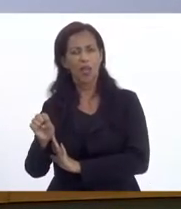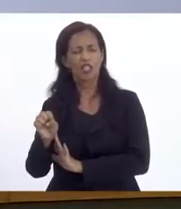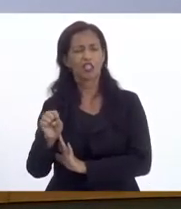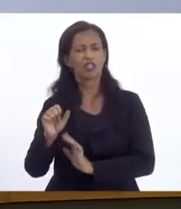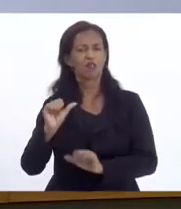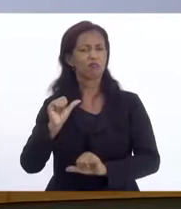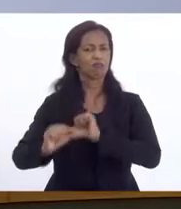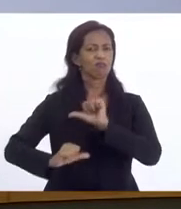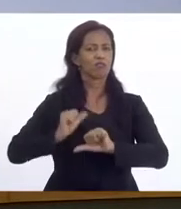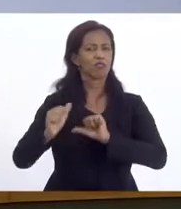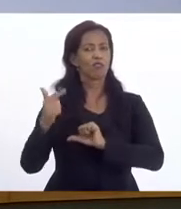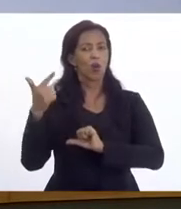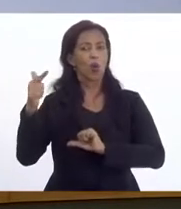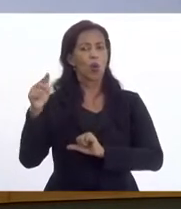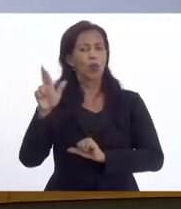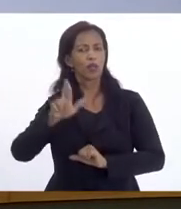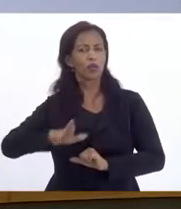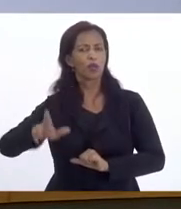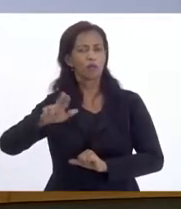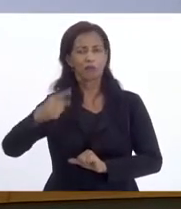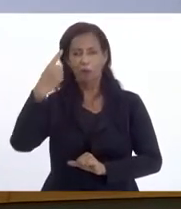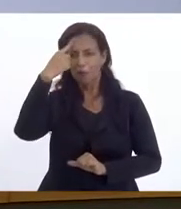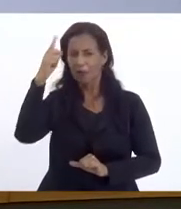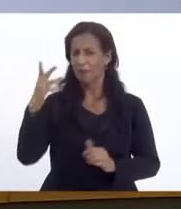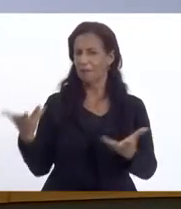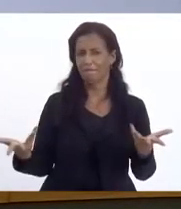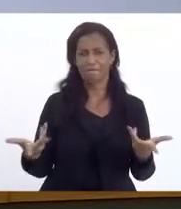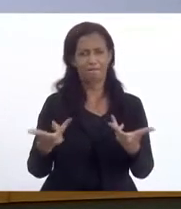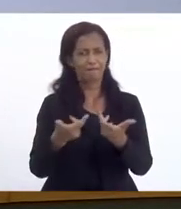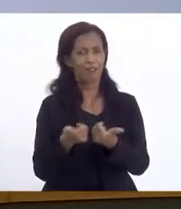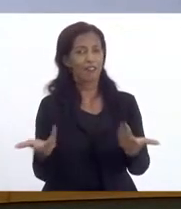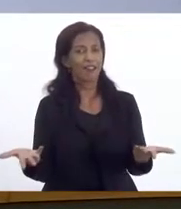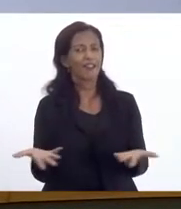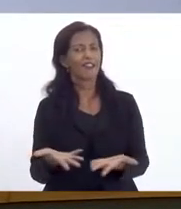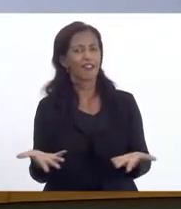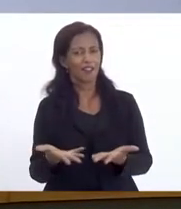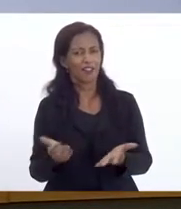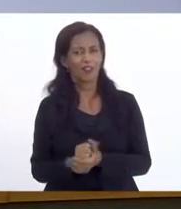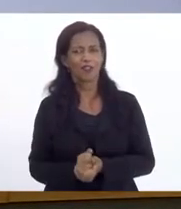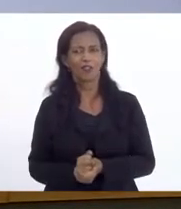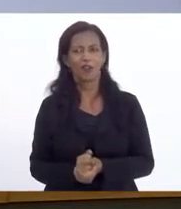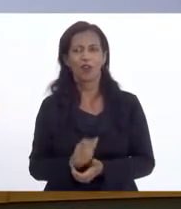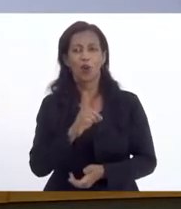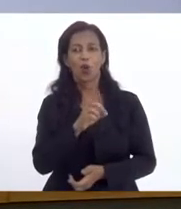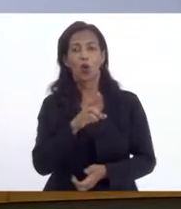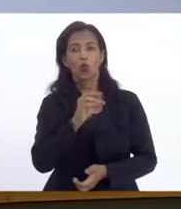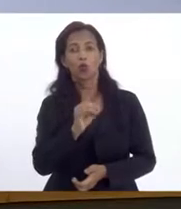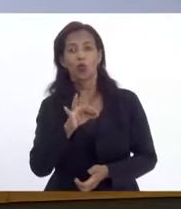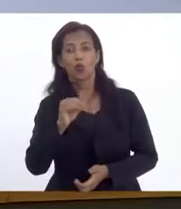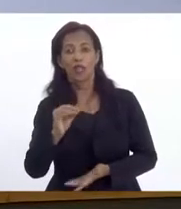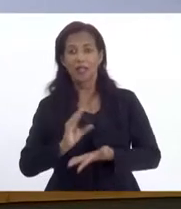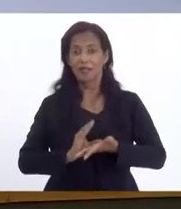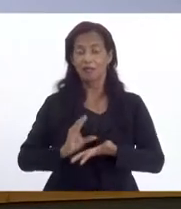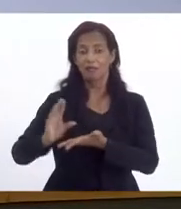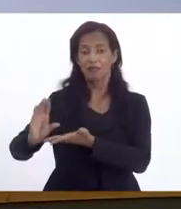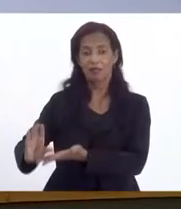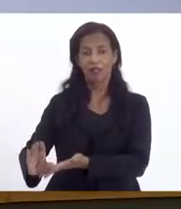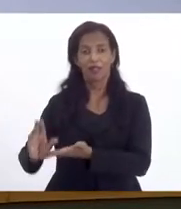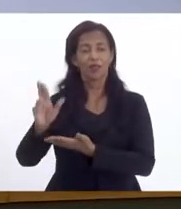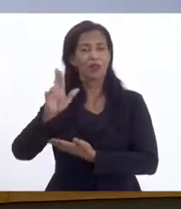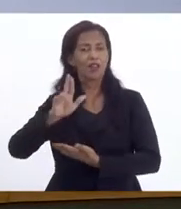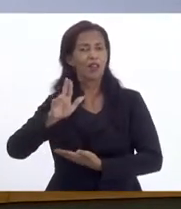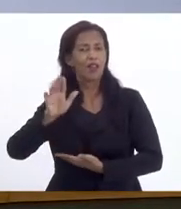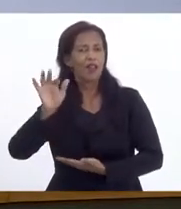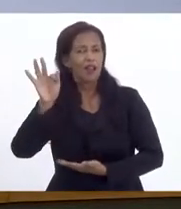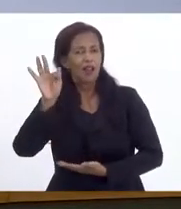criou uma outra universidade, foi uma ideia brilhante, e agora, com os duodécimos que o presidente da Leste está dando, a universidade